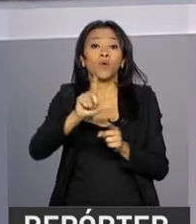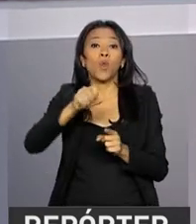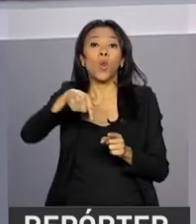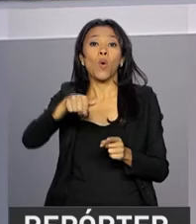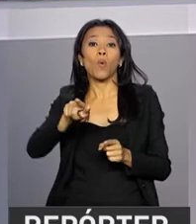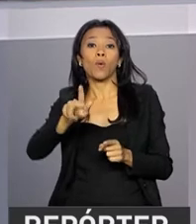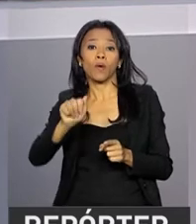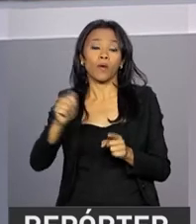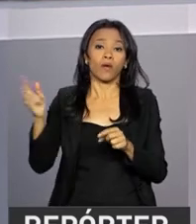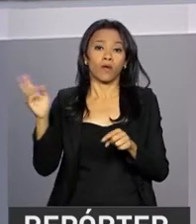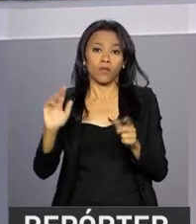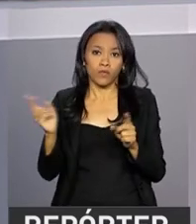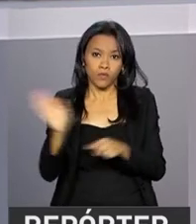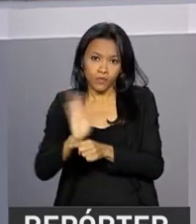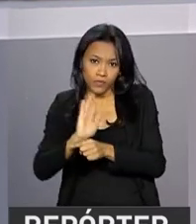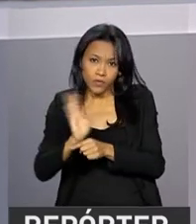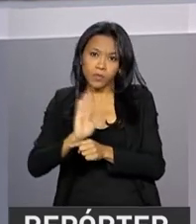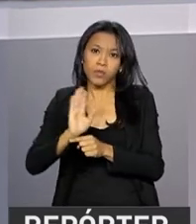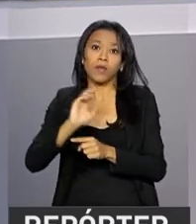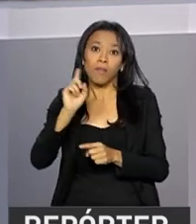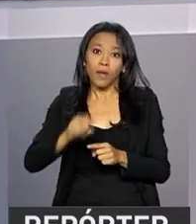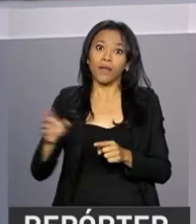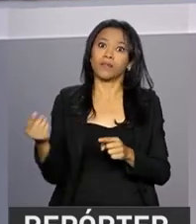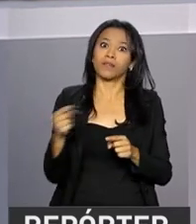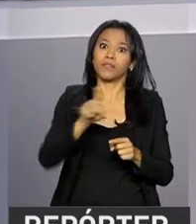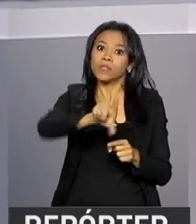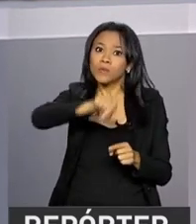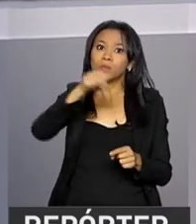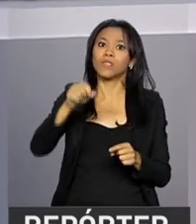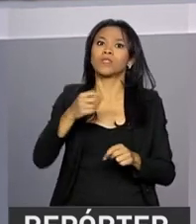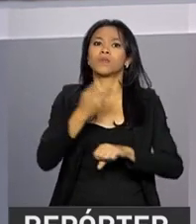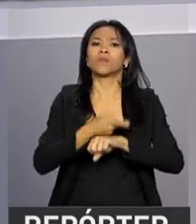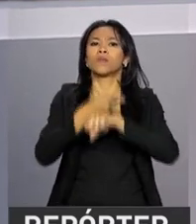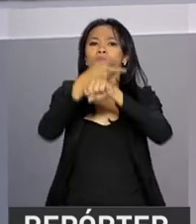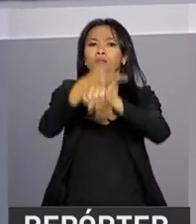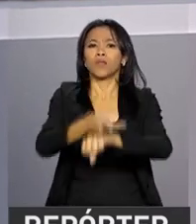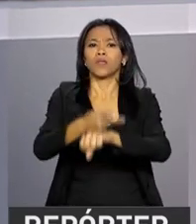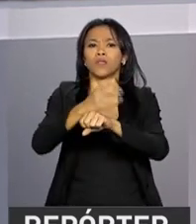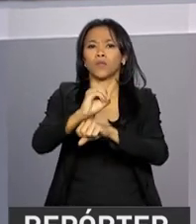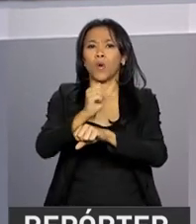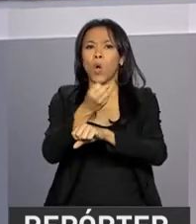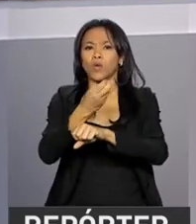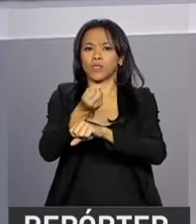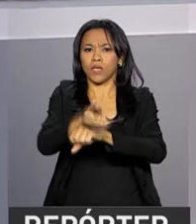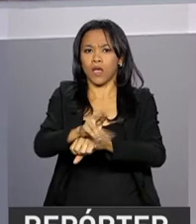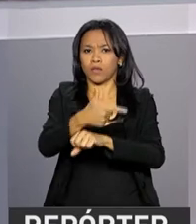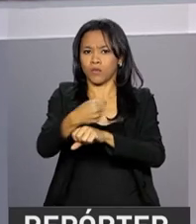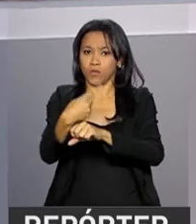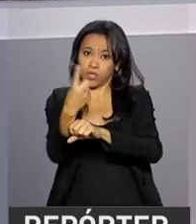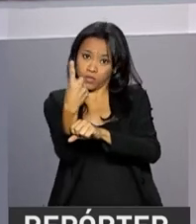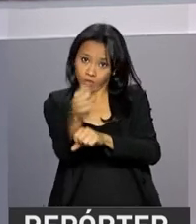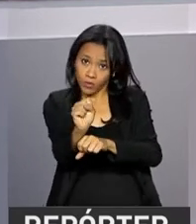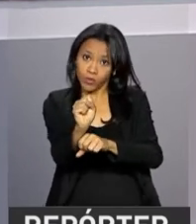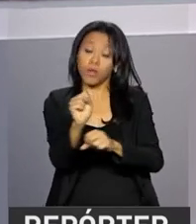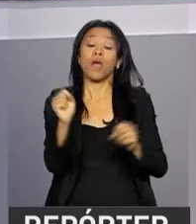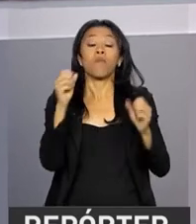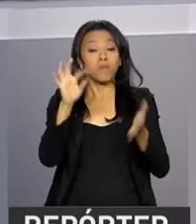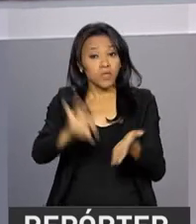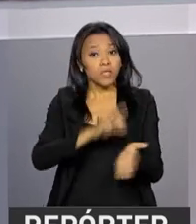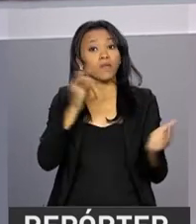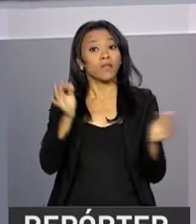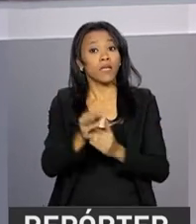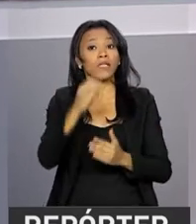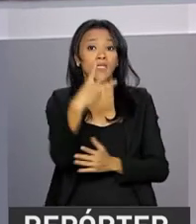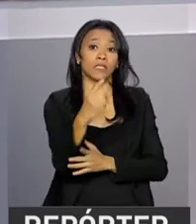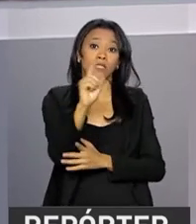candidato brasileiro para o melhor filme em língua estrangeira no oscar 2018 a inscrição pode ser feita até 31 de agosto